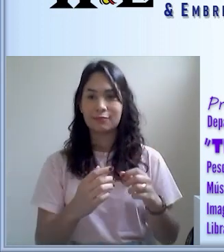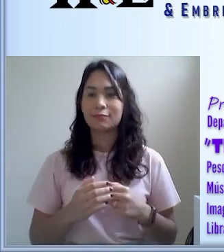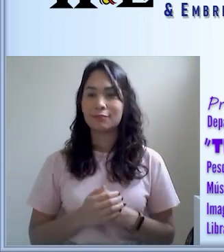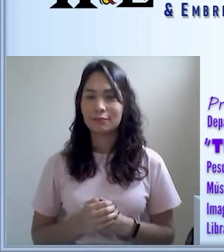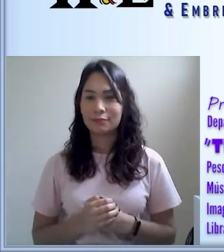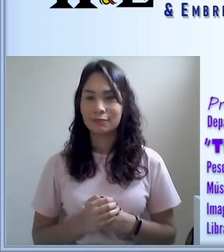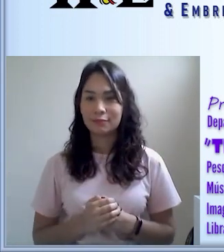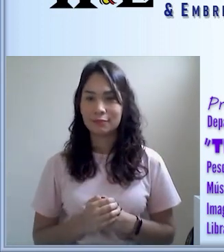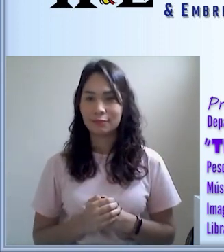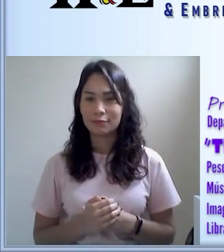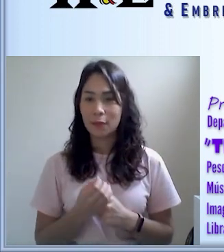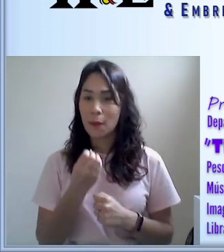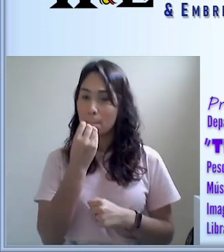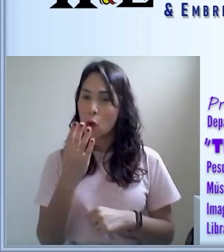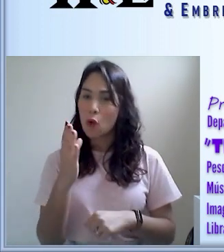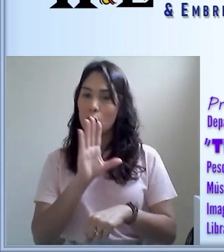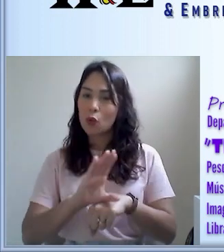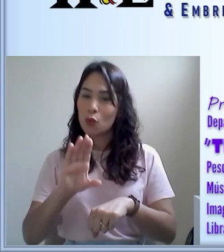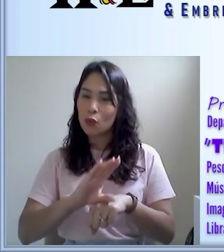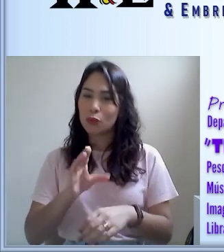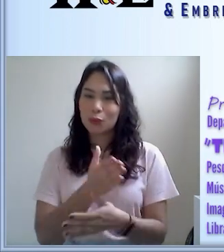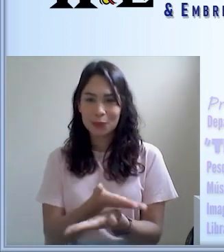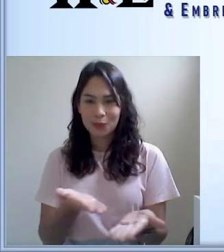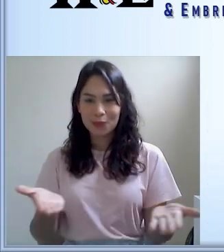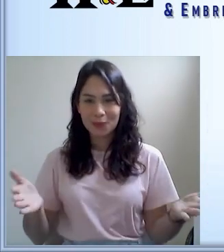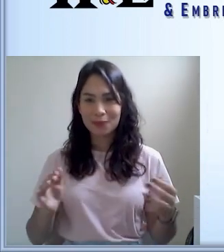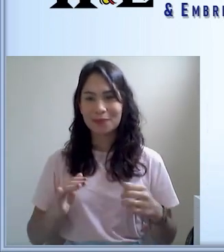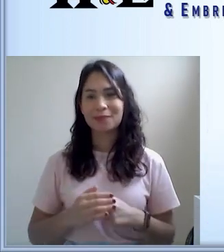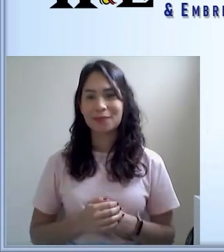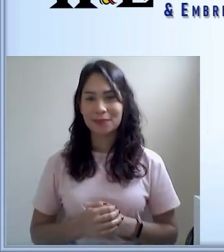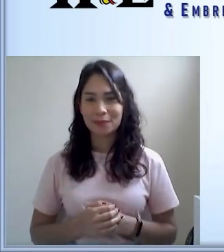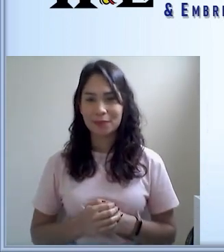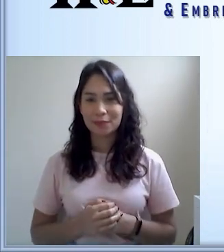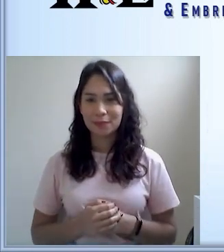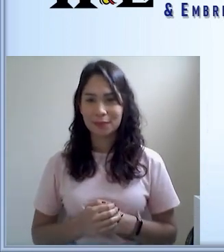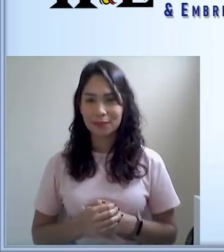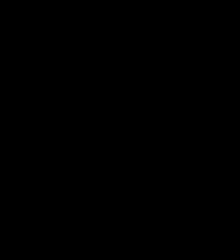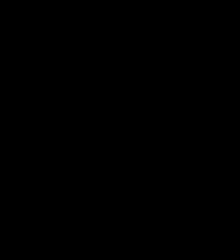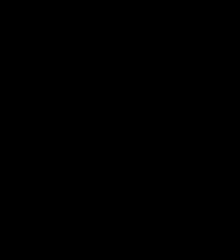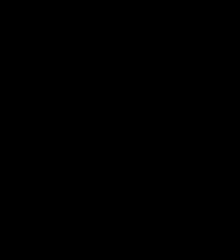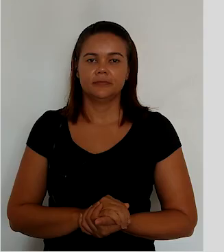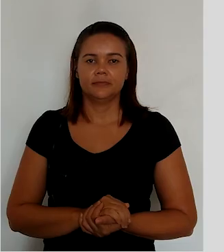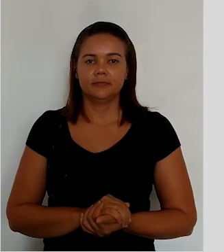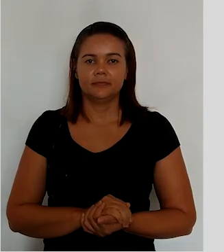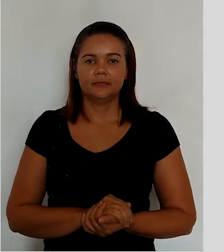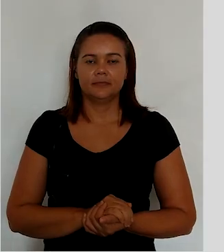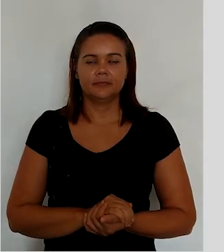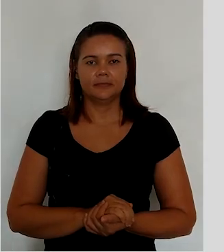regime excepcional. Bom curso a todos os espectadores.